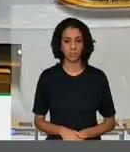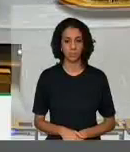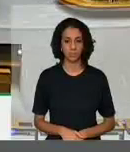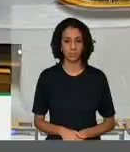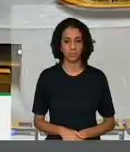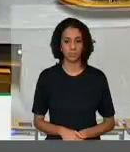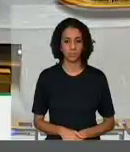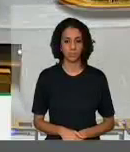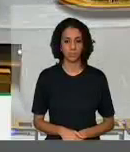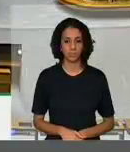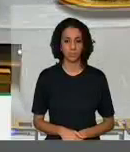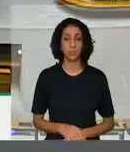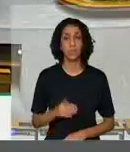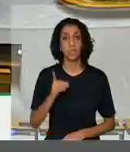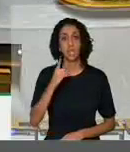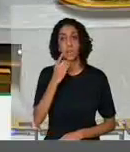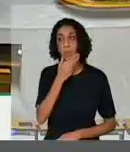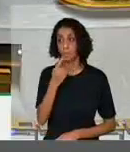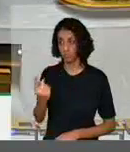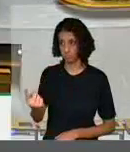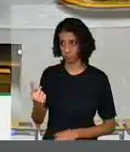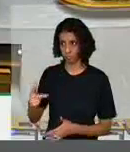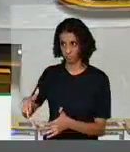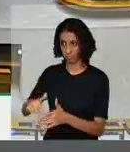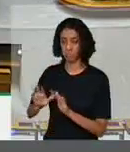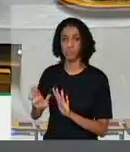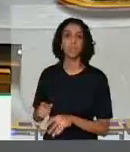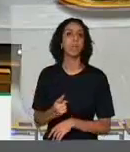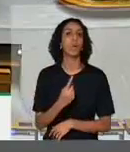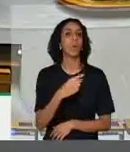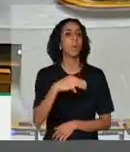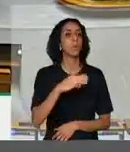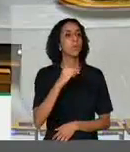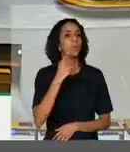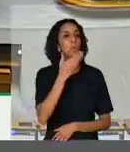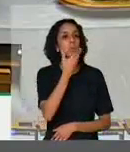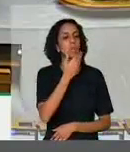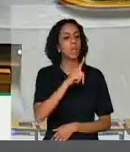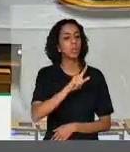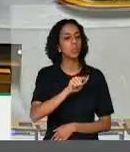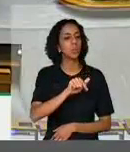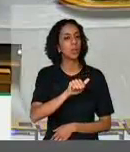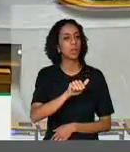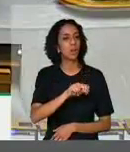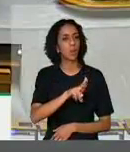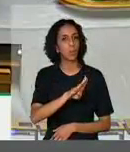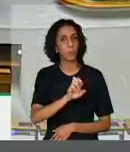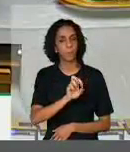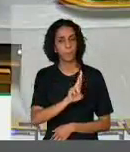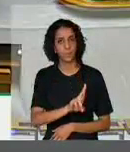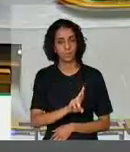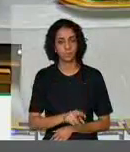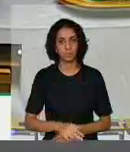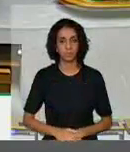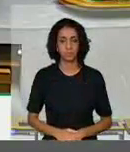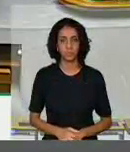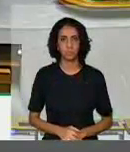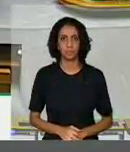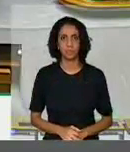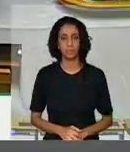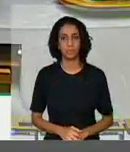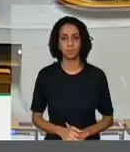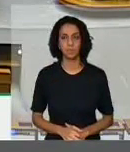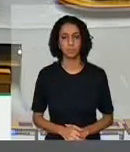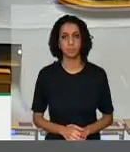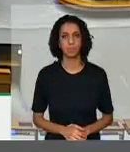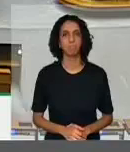Enquanto o deputado Cherini se dirige para a tribuna, um minuto, deputado Glauber. Na sequência, o deputado Giovanni Cherini, do PR do Rio Grande do Sul. Por